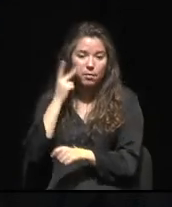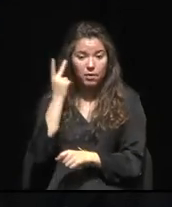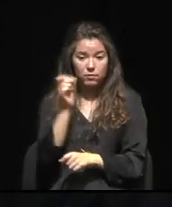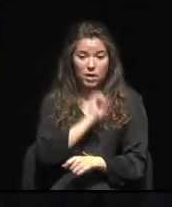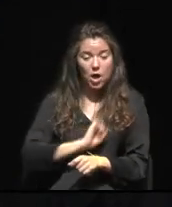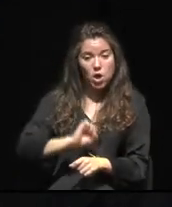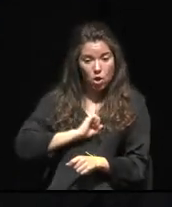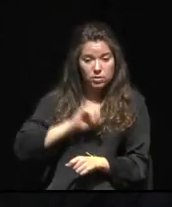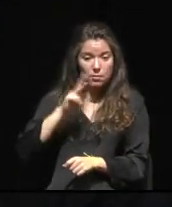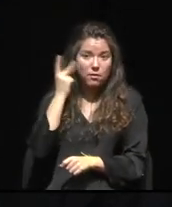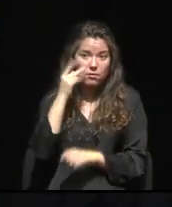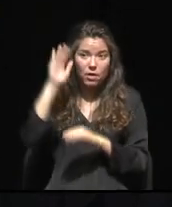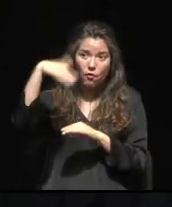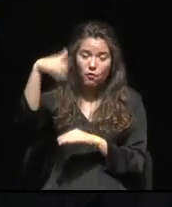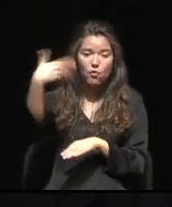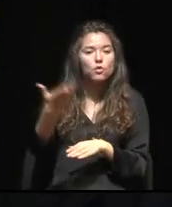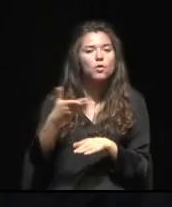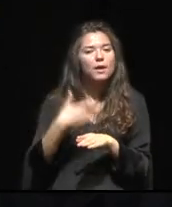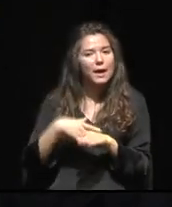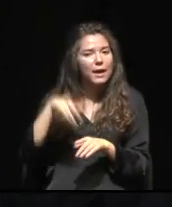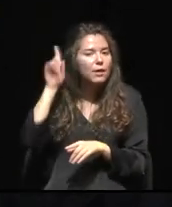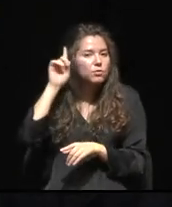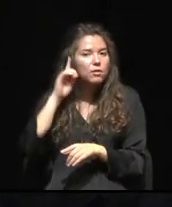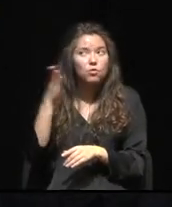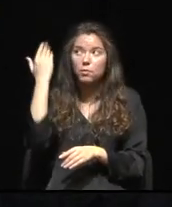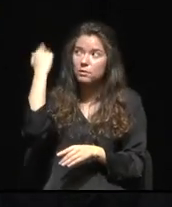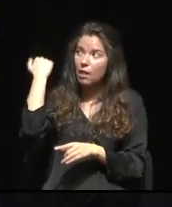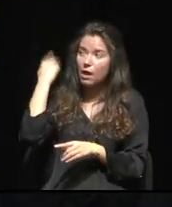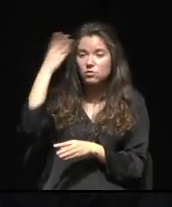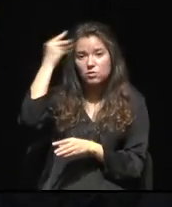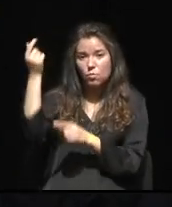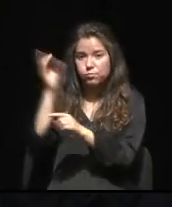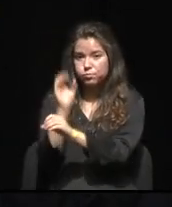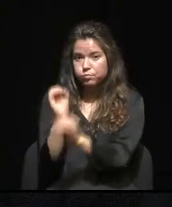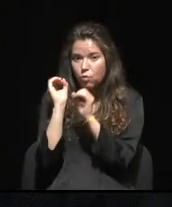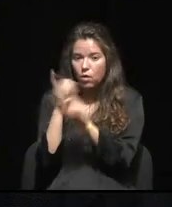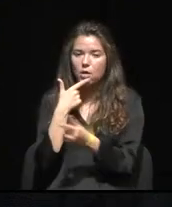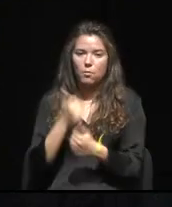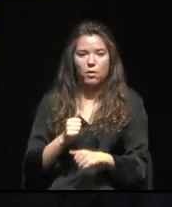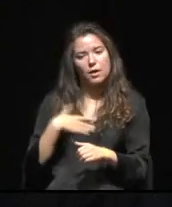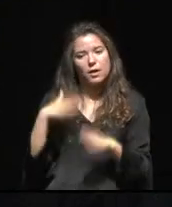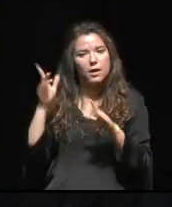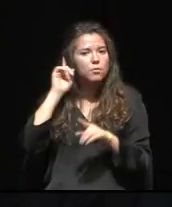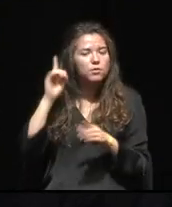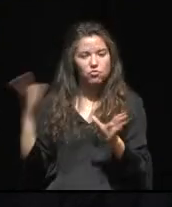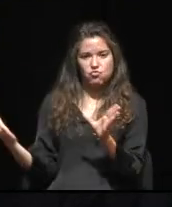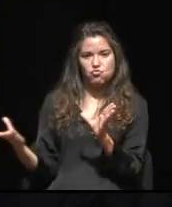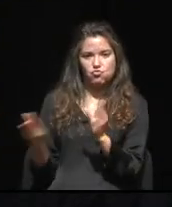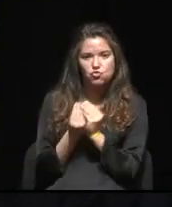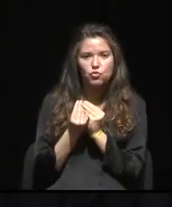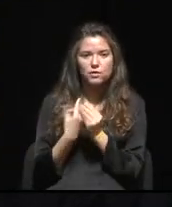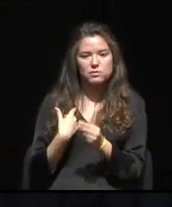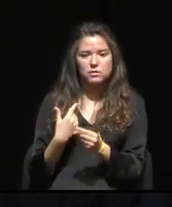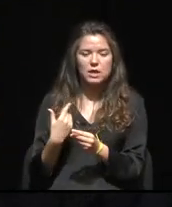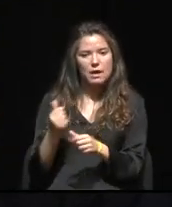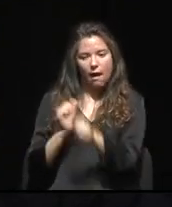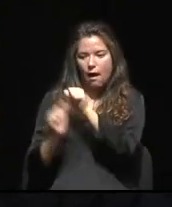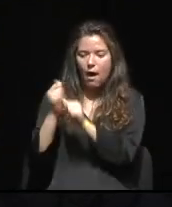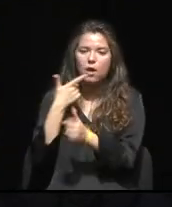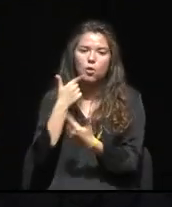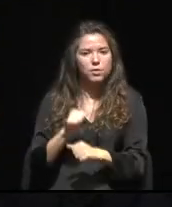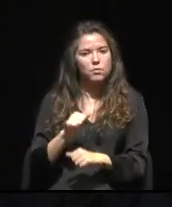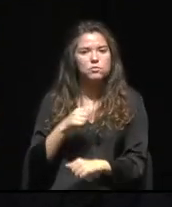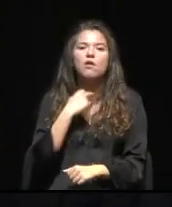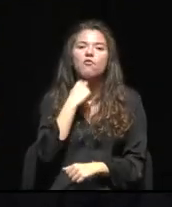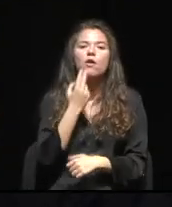e pelas gerações futuras é importante que este passado não seja nunca esquecido é importante que estejamos Unidas e que não deixemos espaço para recuos e que façamos ouvir as